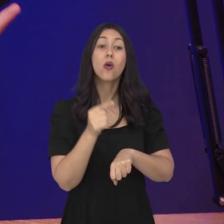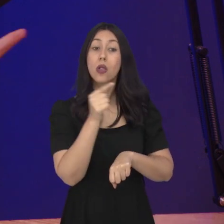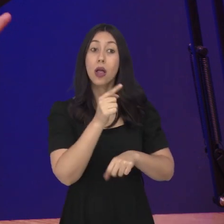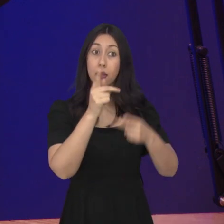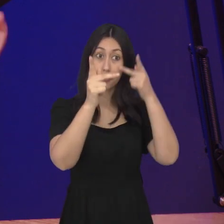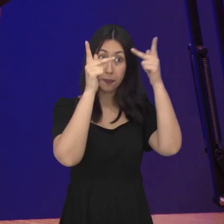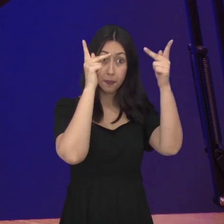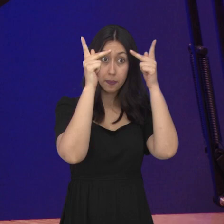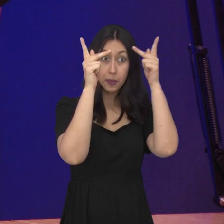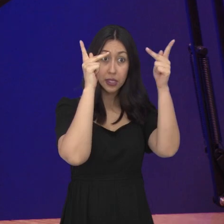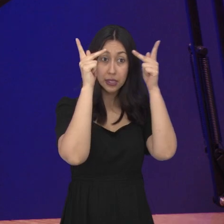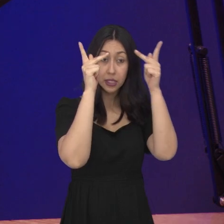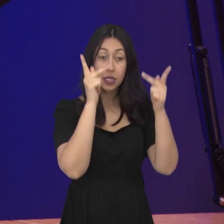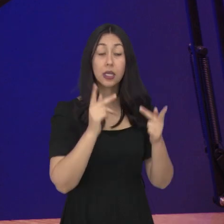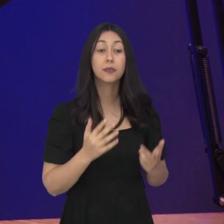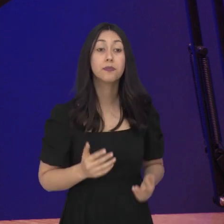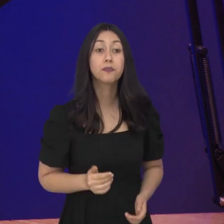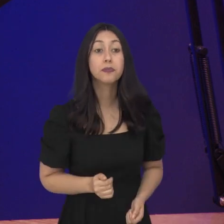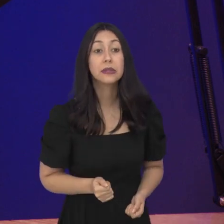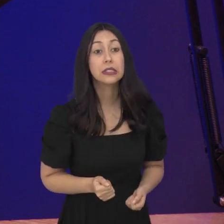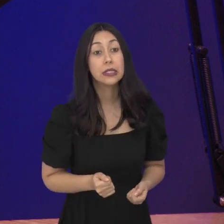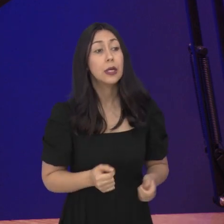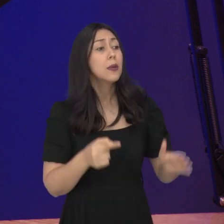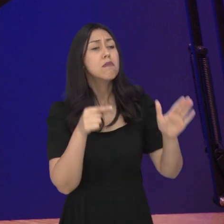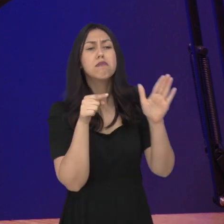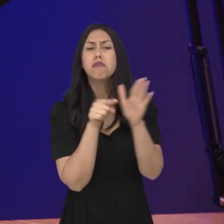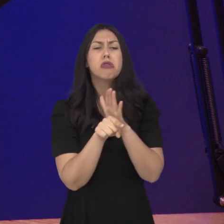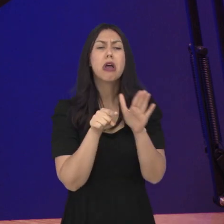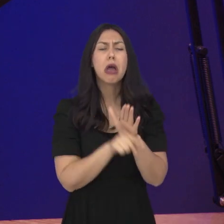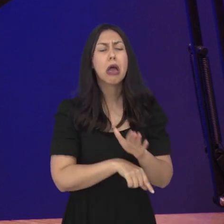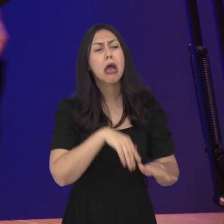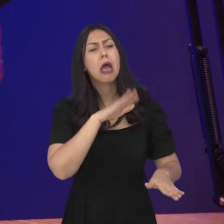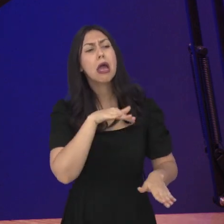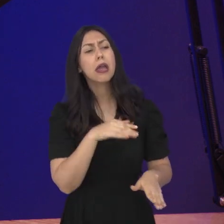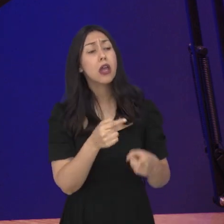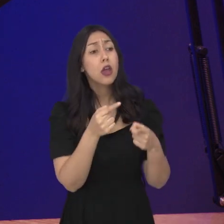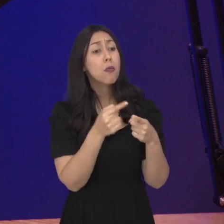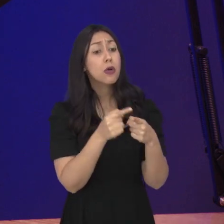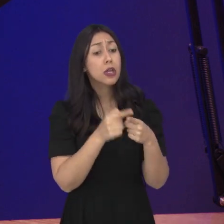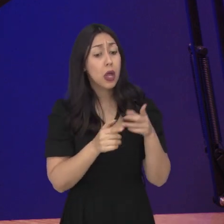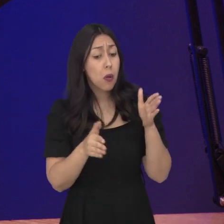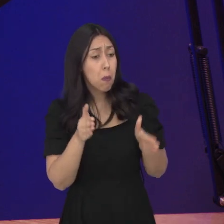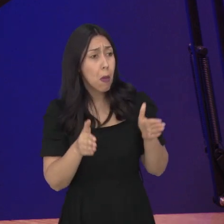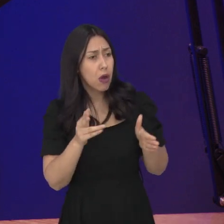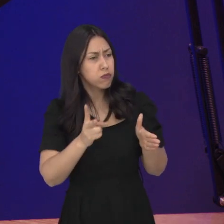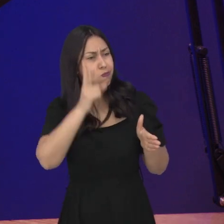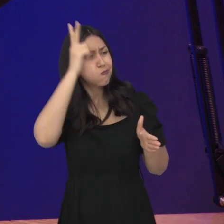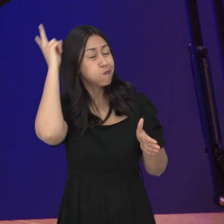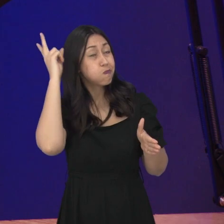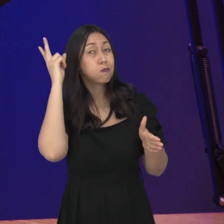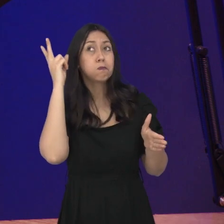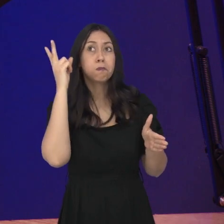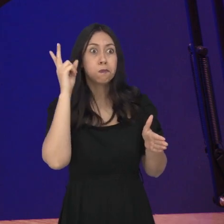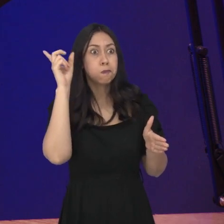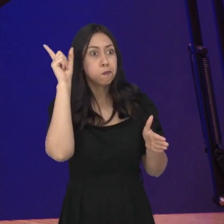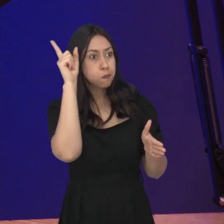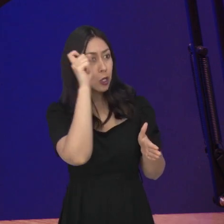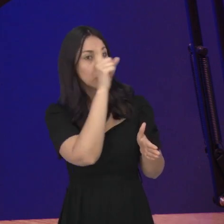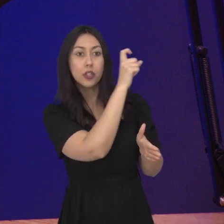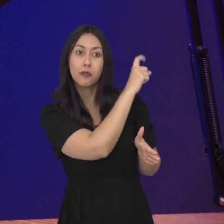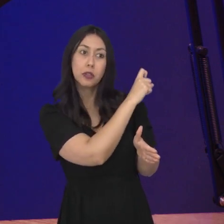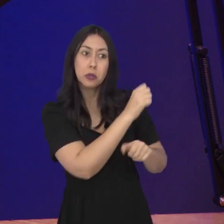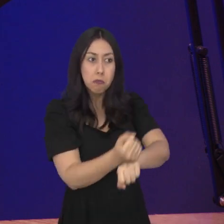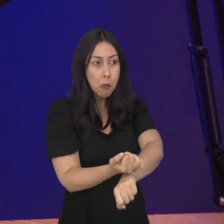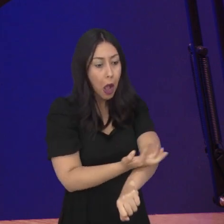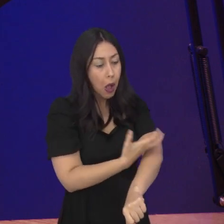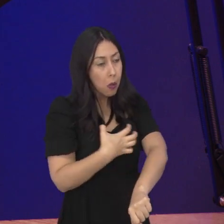né, é coordenador de serviço de psiquiatria do Hospital Alemão Oswaldo Cruz, e perguntaram assim para ele: por que o período do vestibular é tão